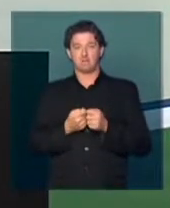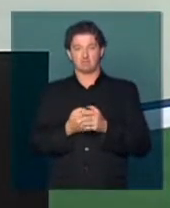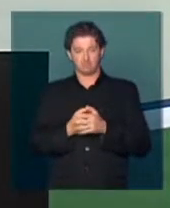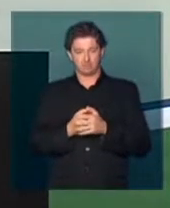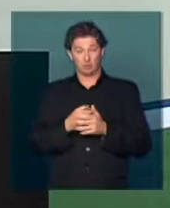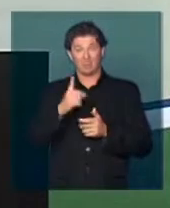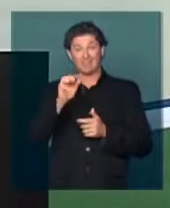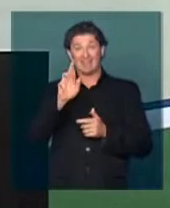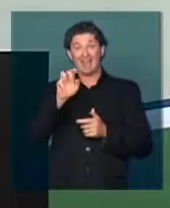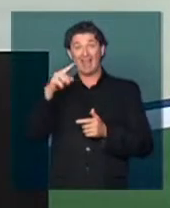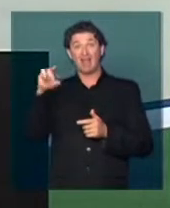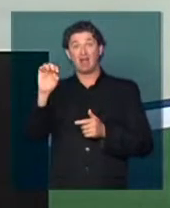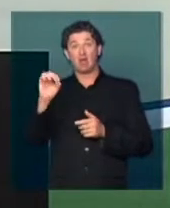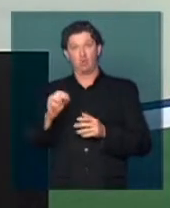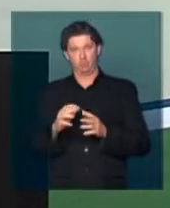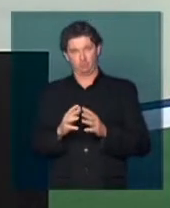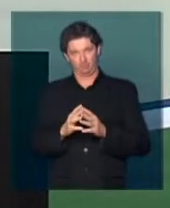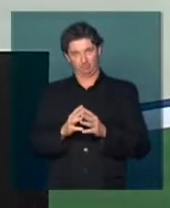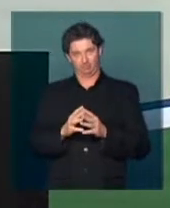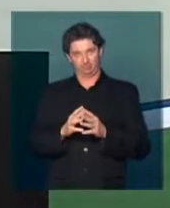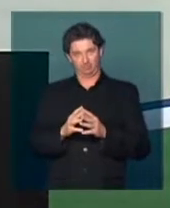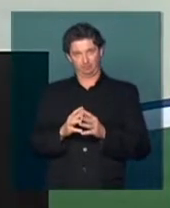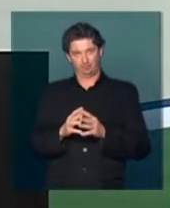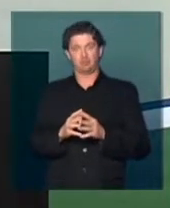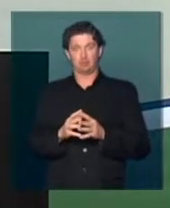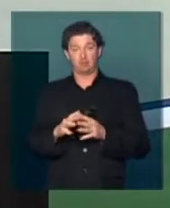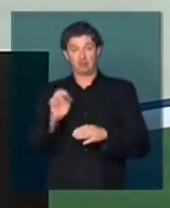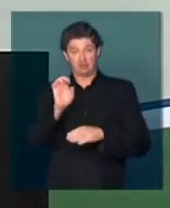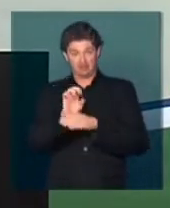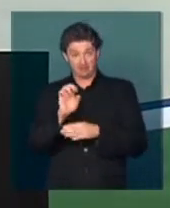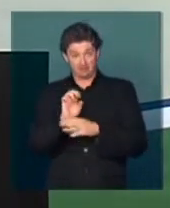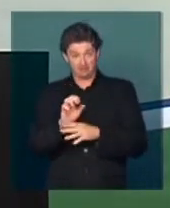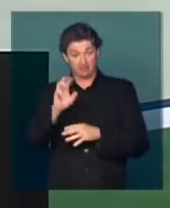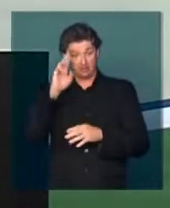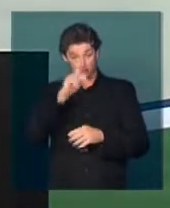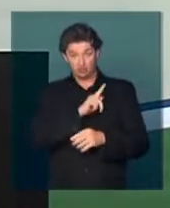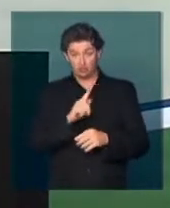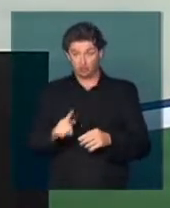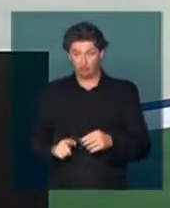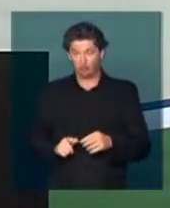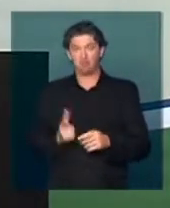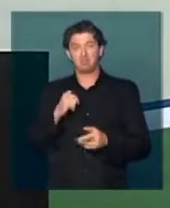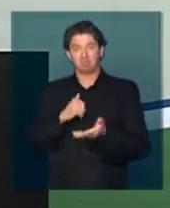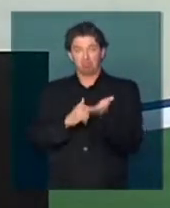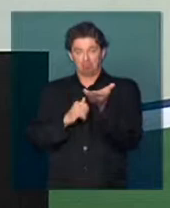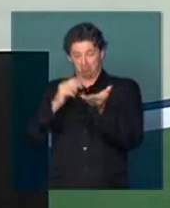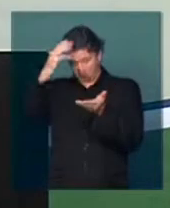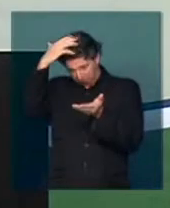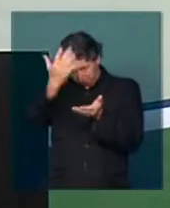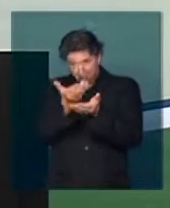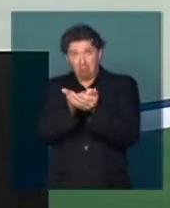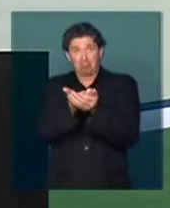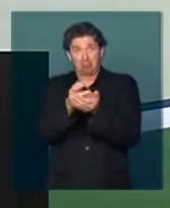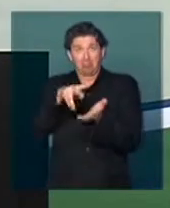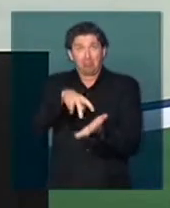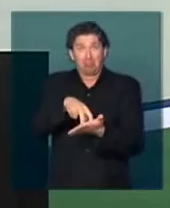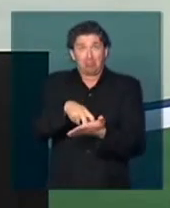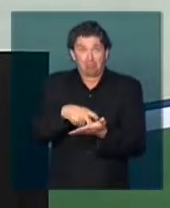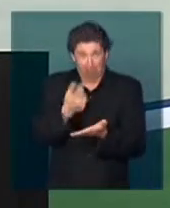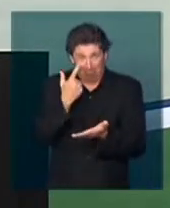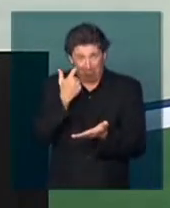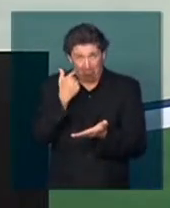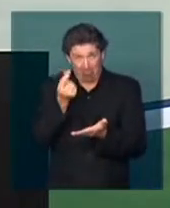um dragão. Os estados, seus governadores de pires da mão e de joelhos,